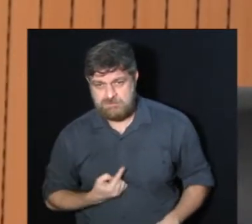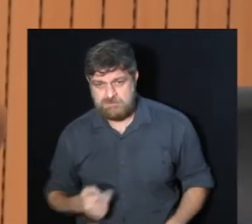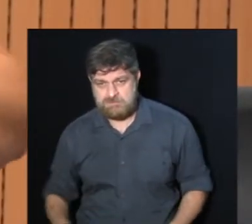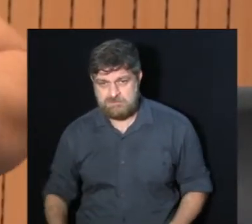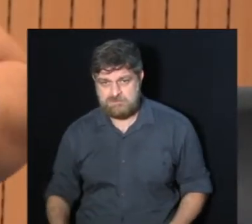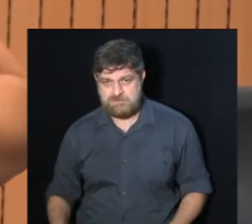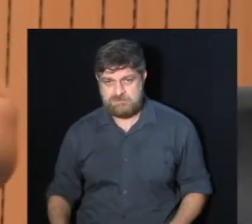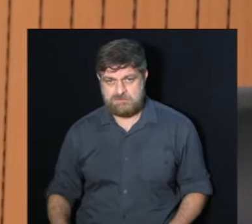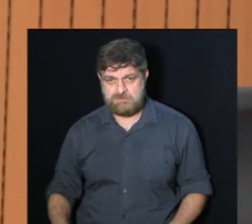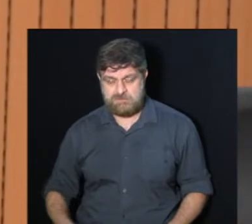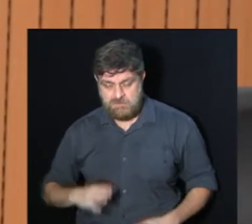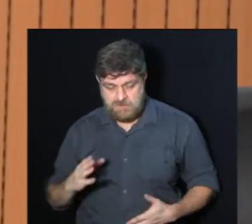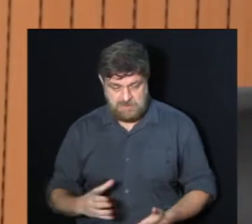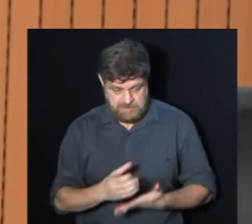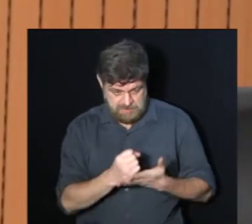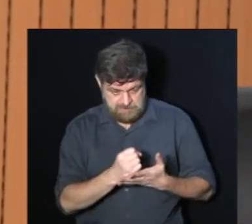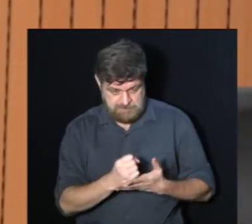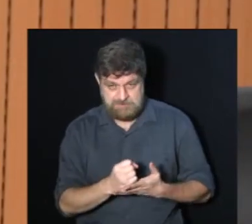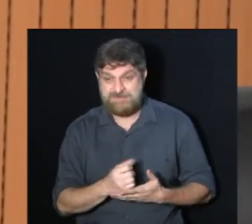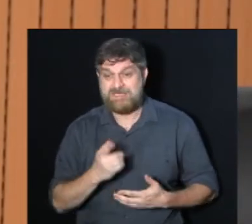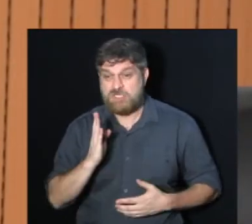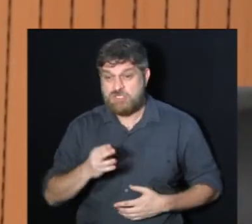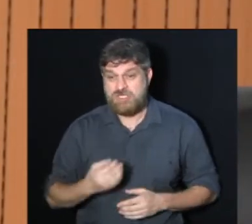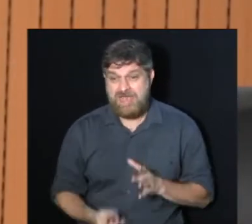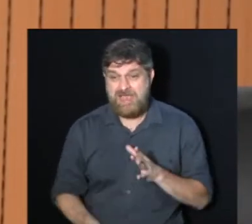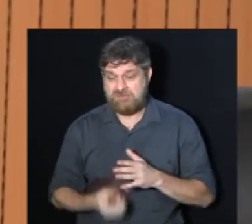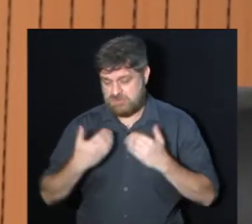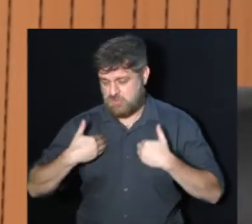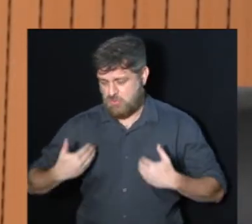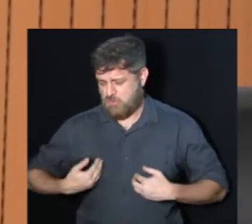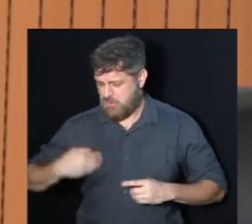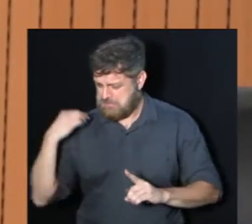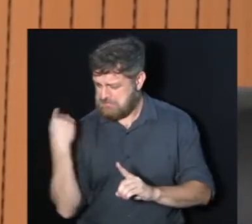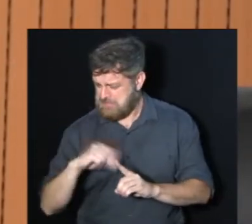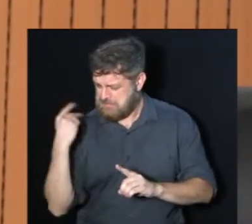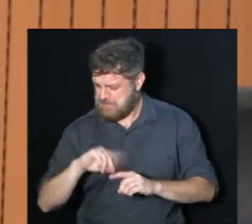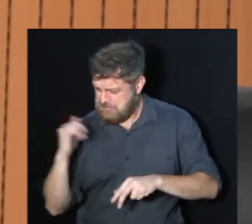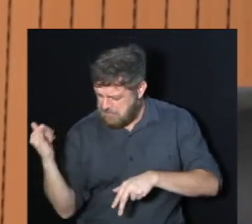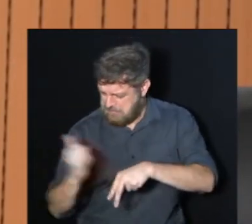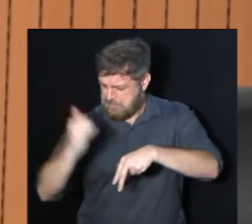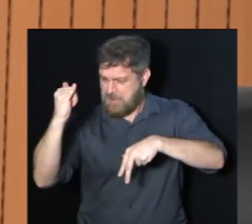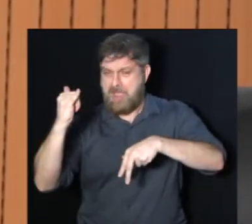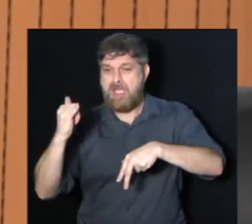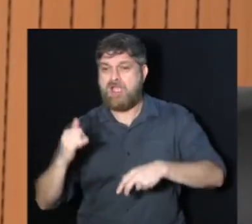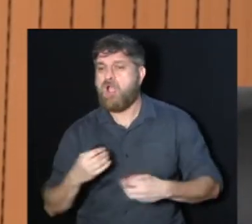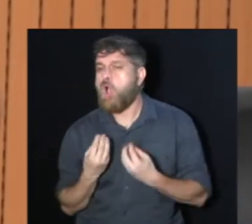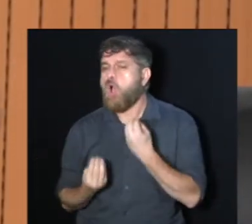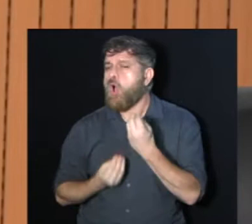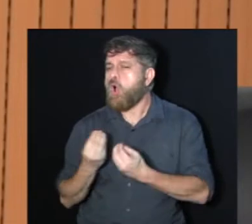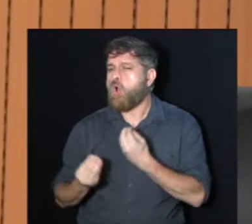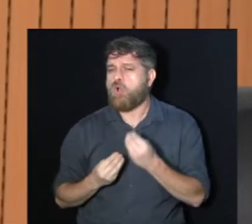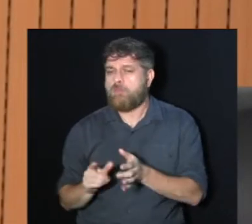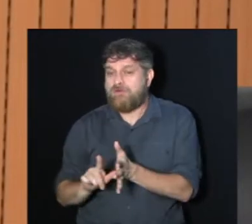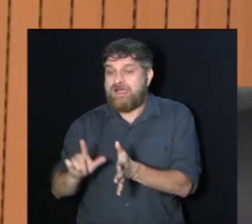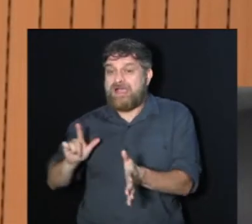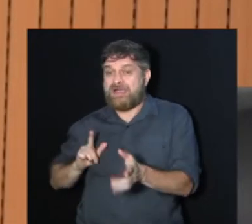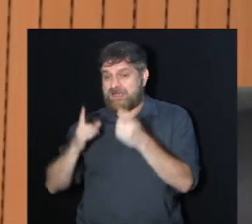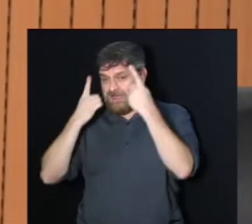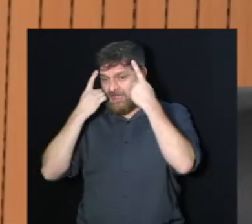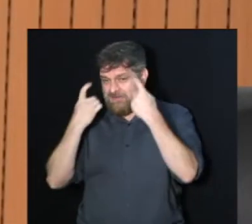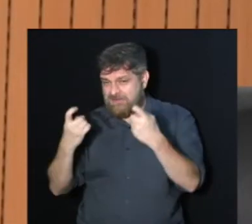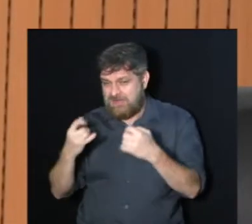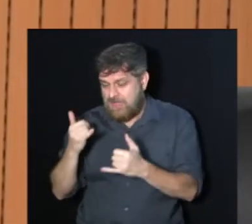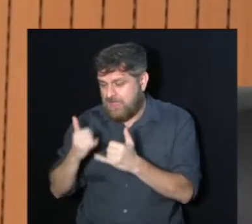de assistência quando já houve a violência física. E aí, como que a gente faz, né? Essa violência que é